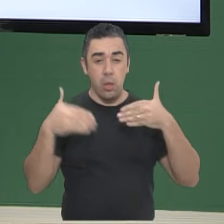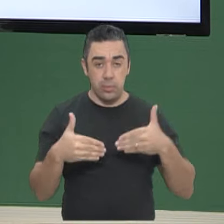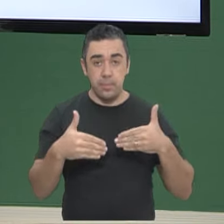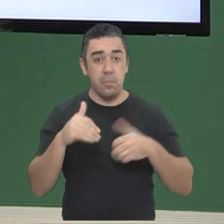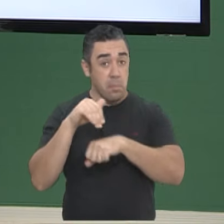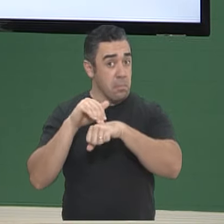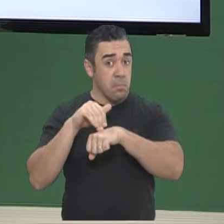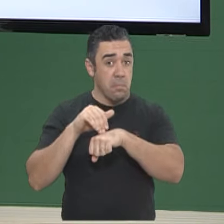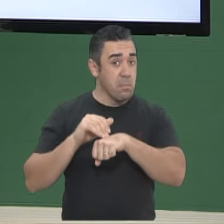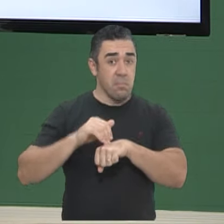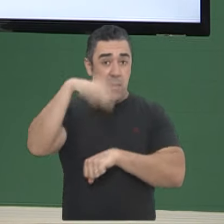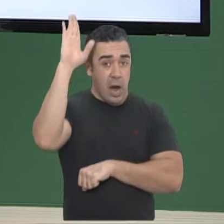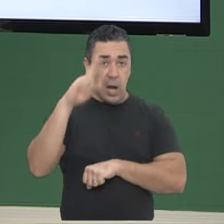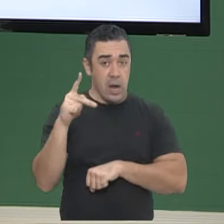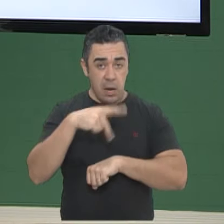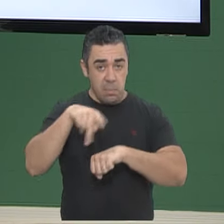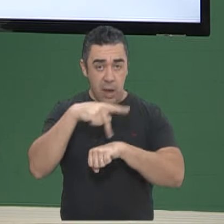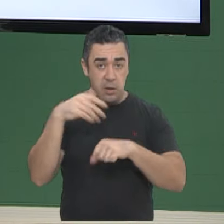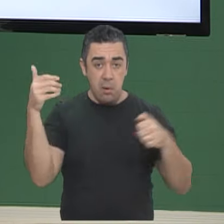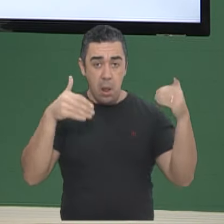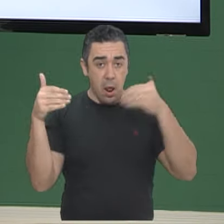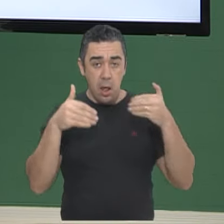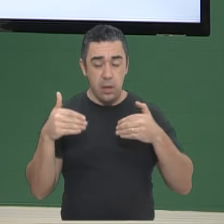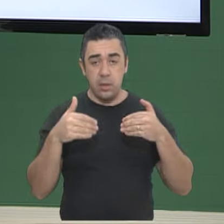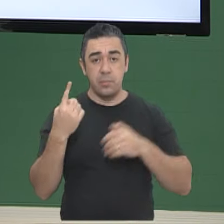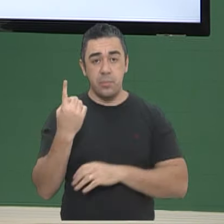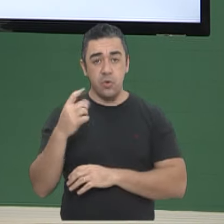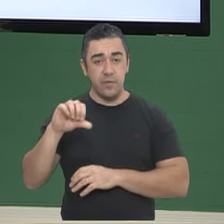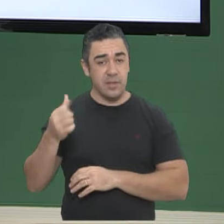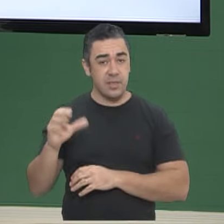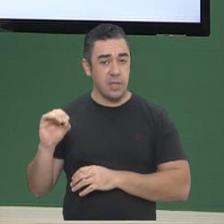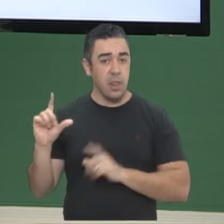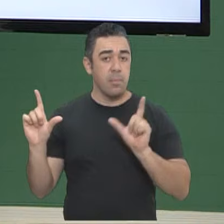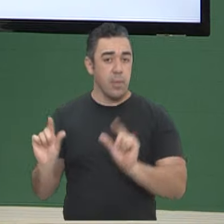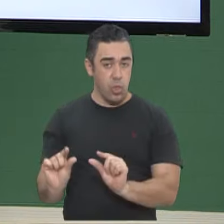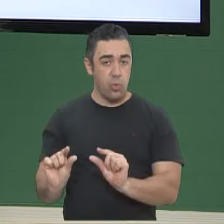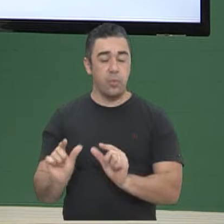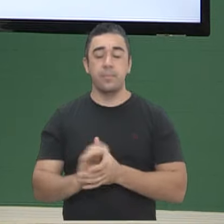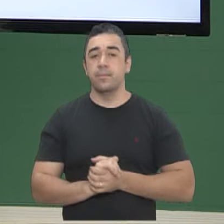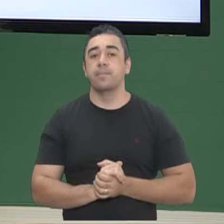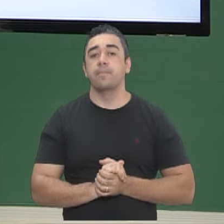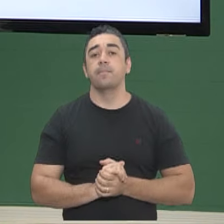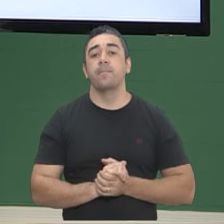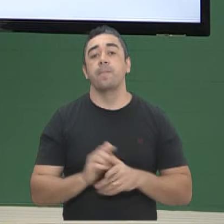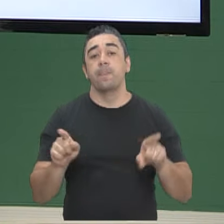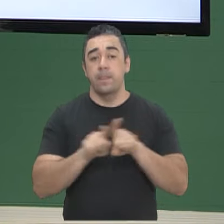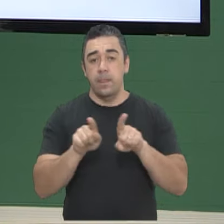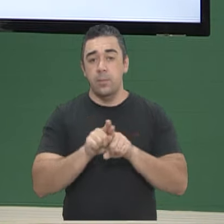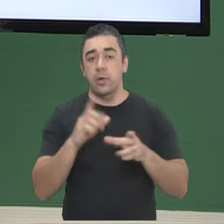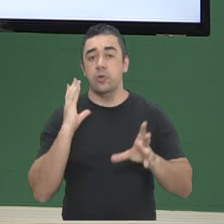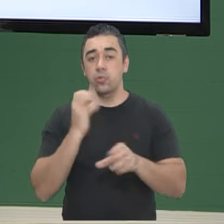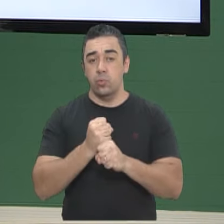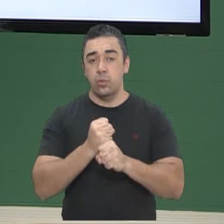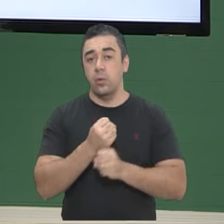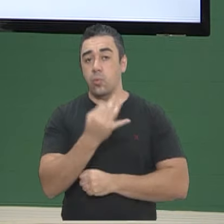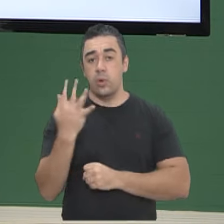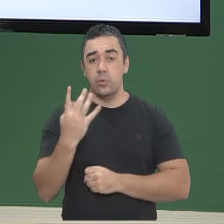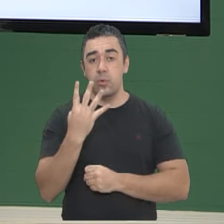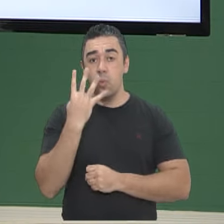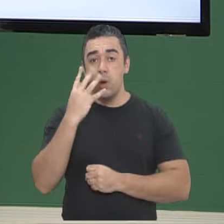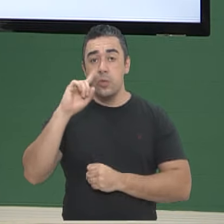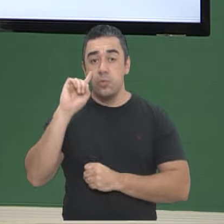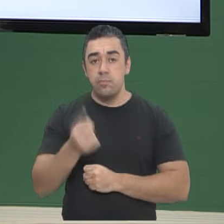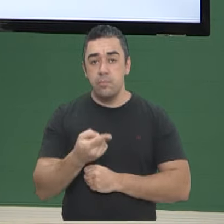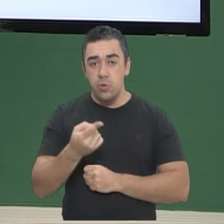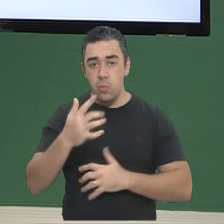países que lá na primeira edição, em 1960. Também tivemos um total de mais de